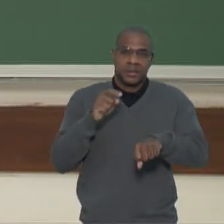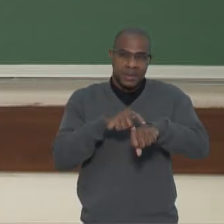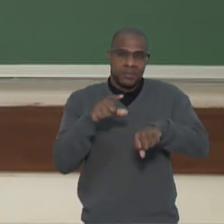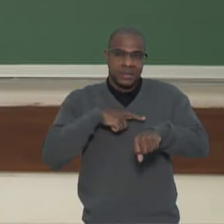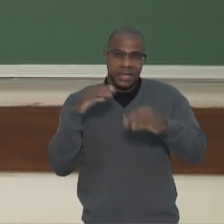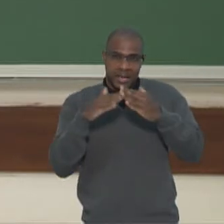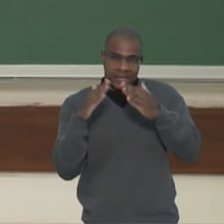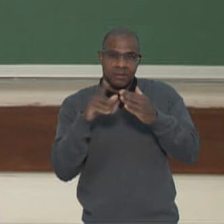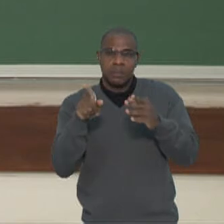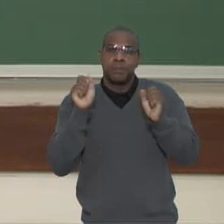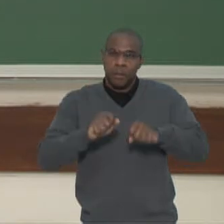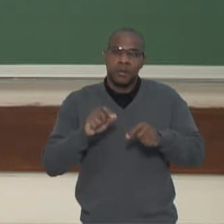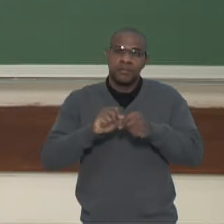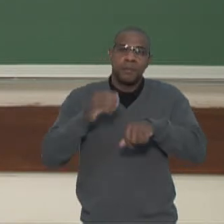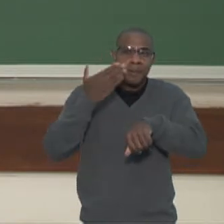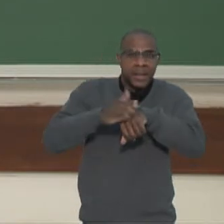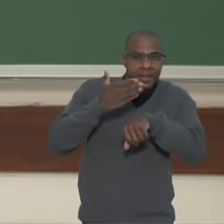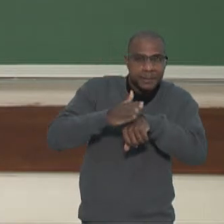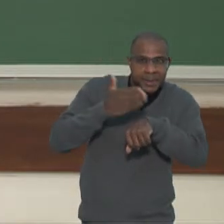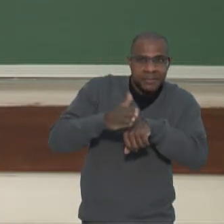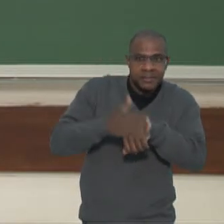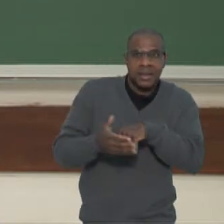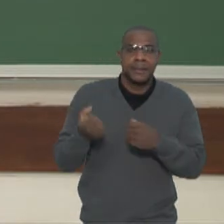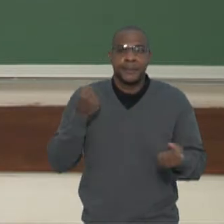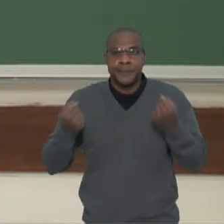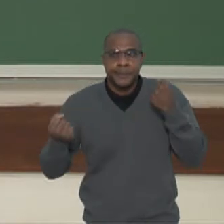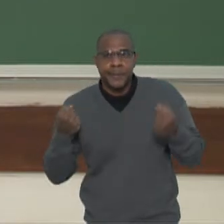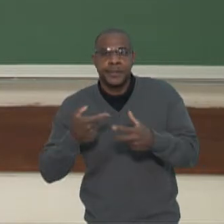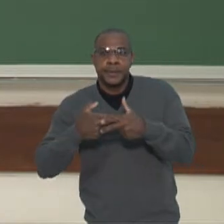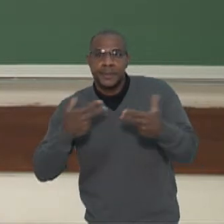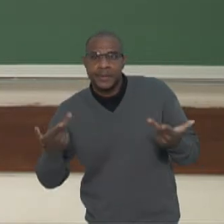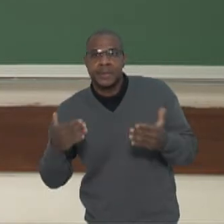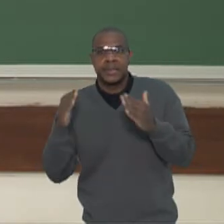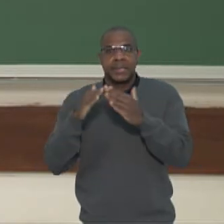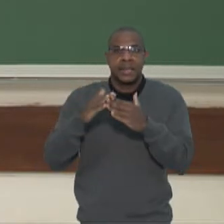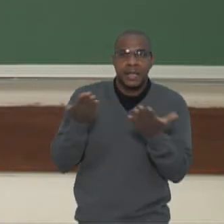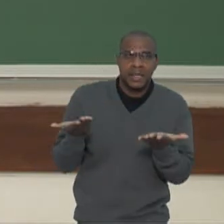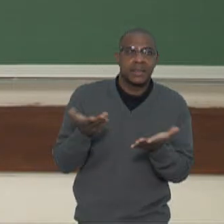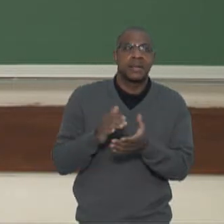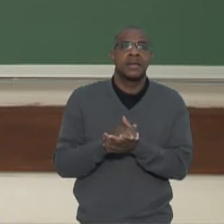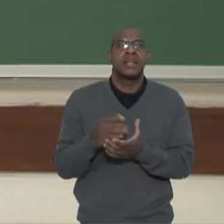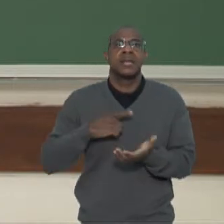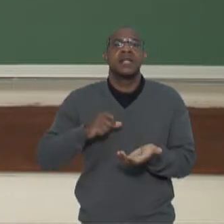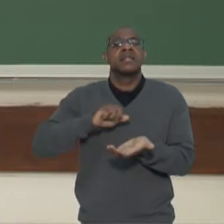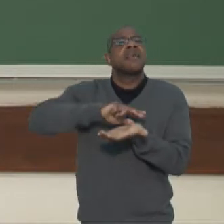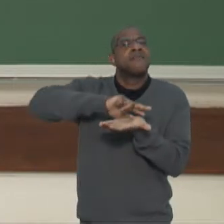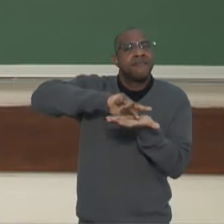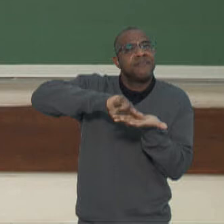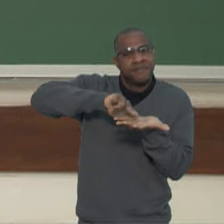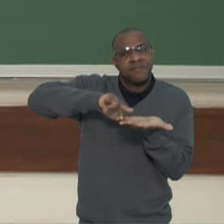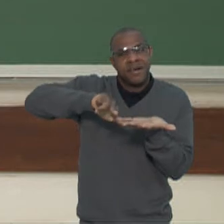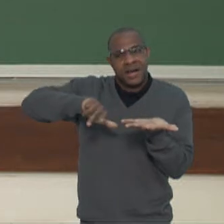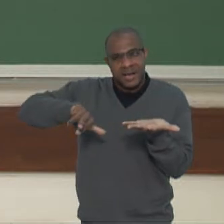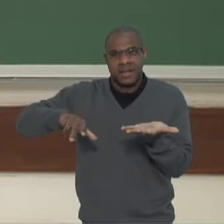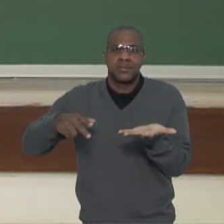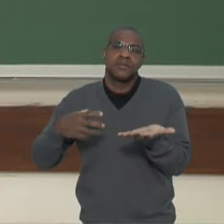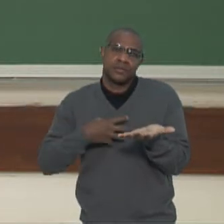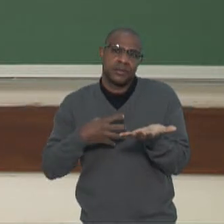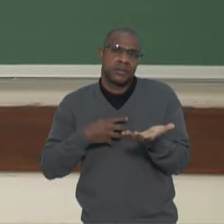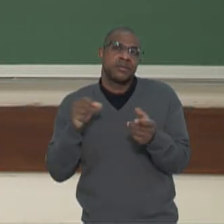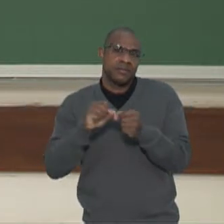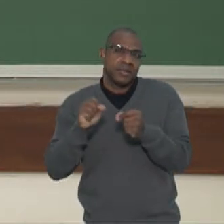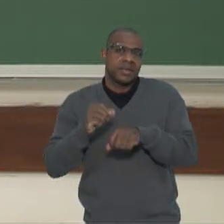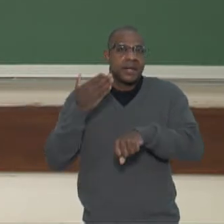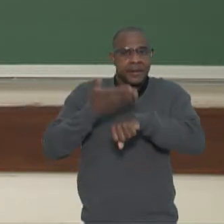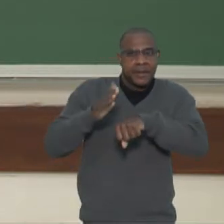também pode praticar exercícios físicos por plataformas digitais. Existem várias aí que você pode baixar, beleza? E mesmo que